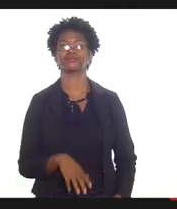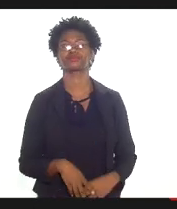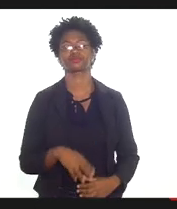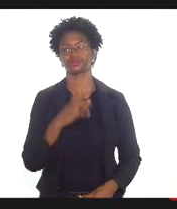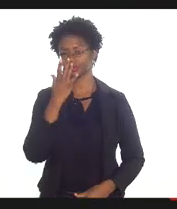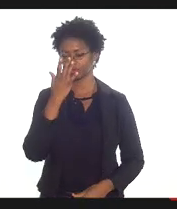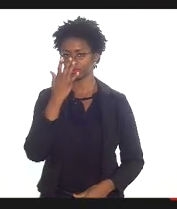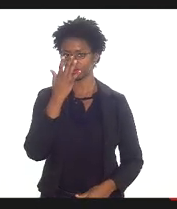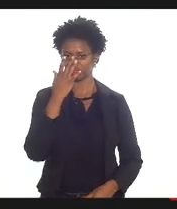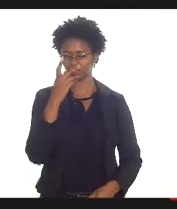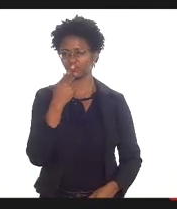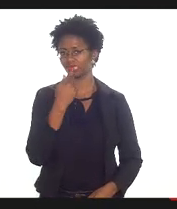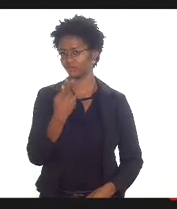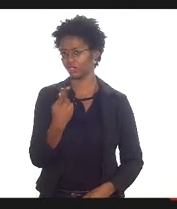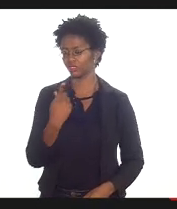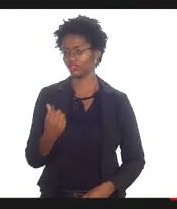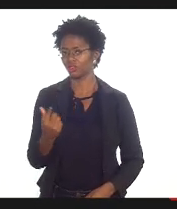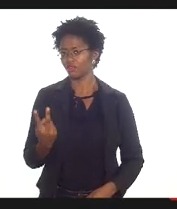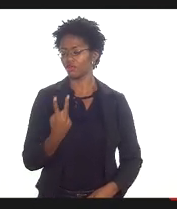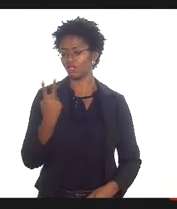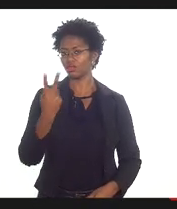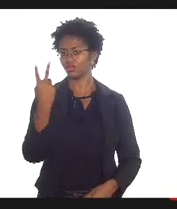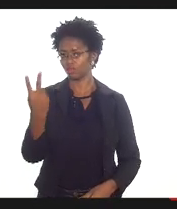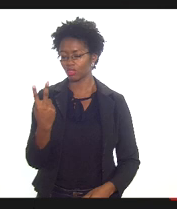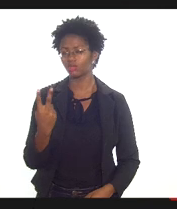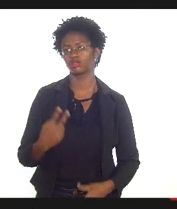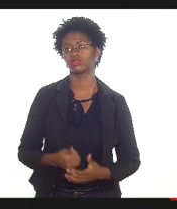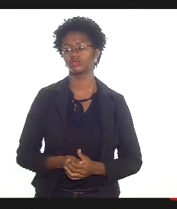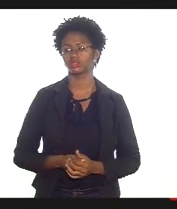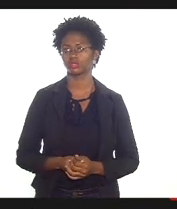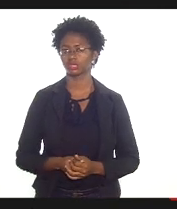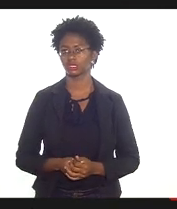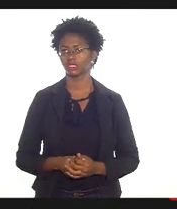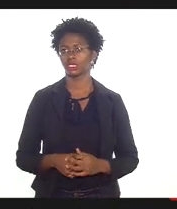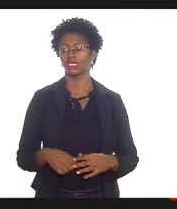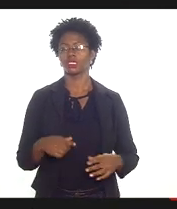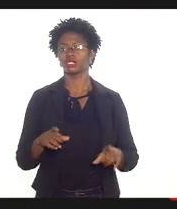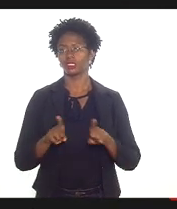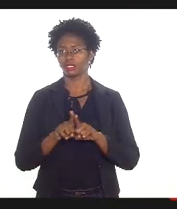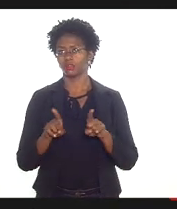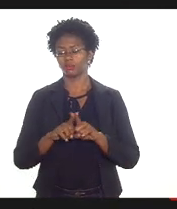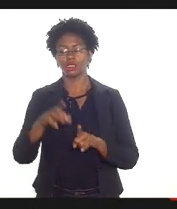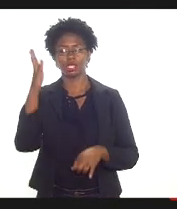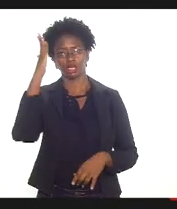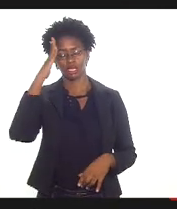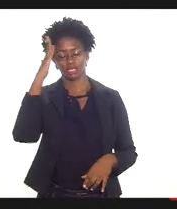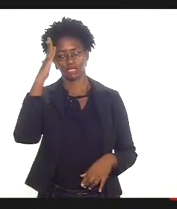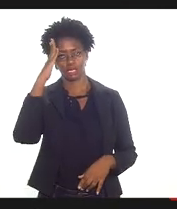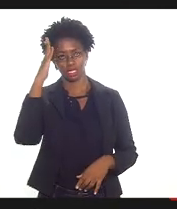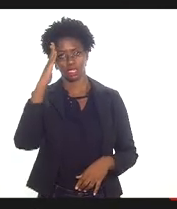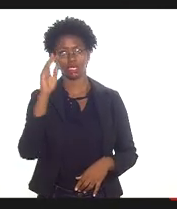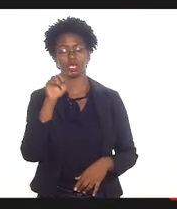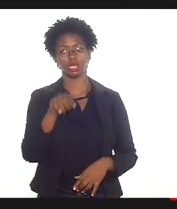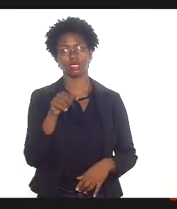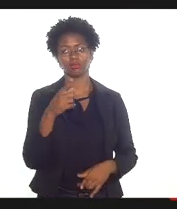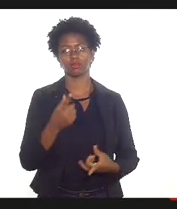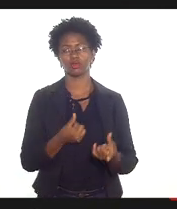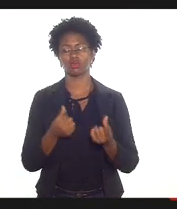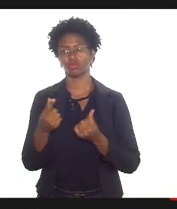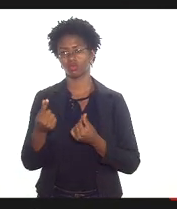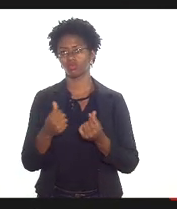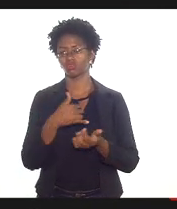de compensação à Petrobras, que inclusive estão reconhecidos como custo em